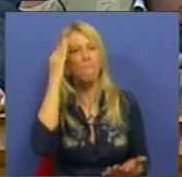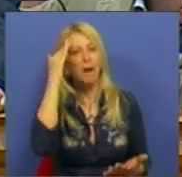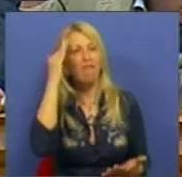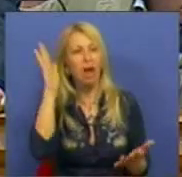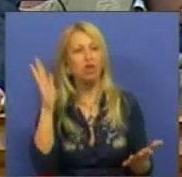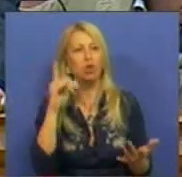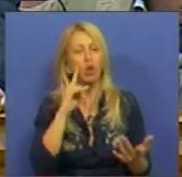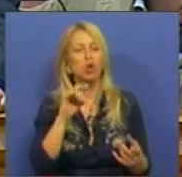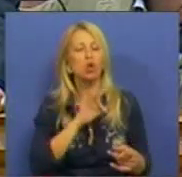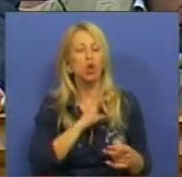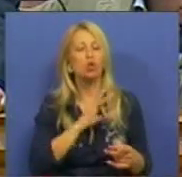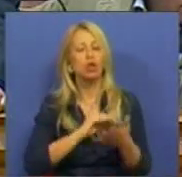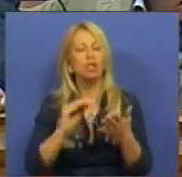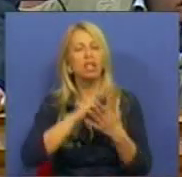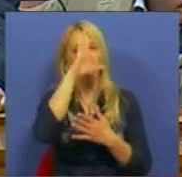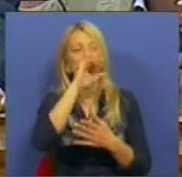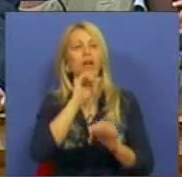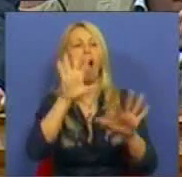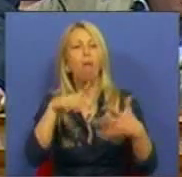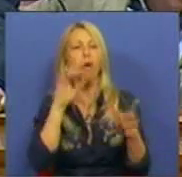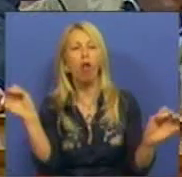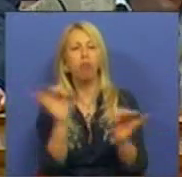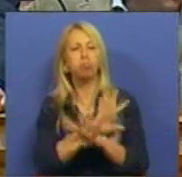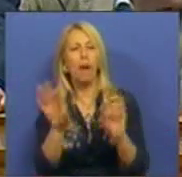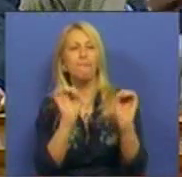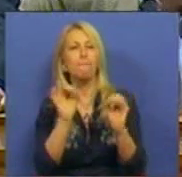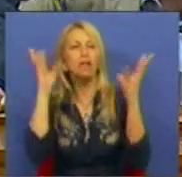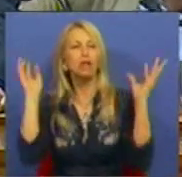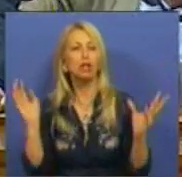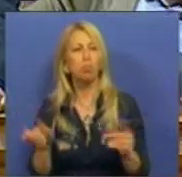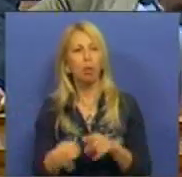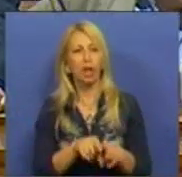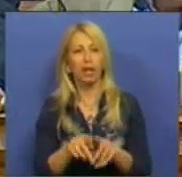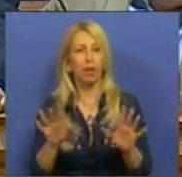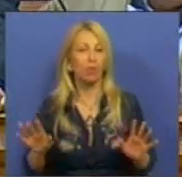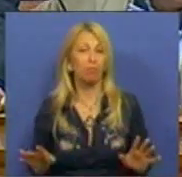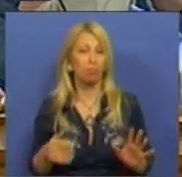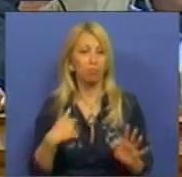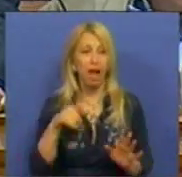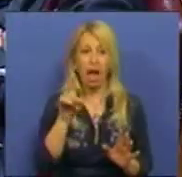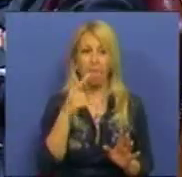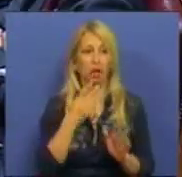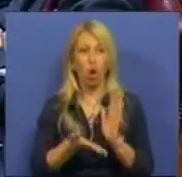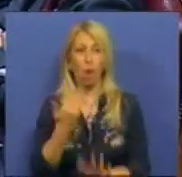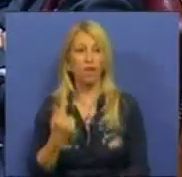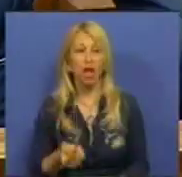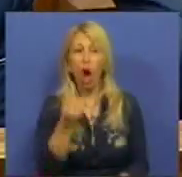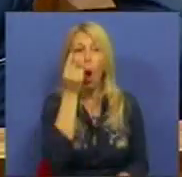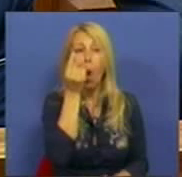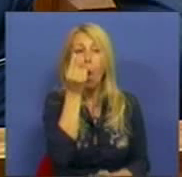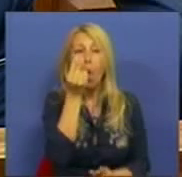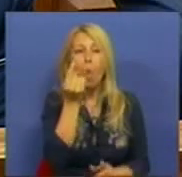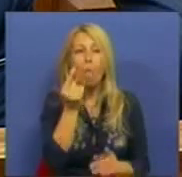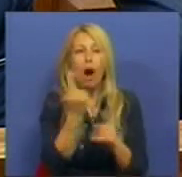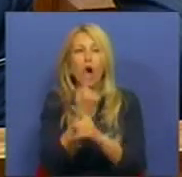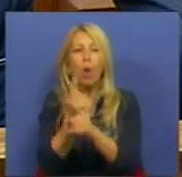pode ser um ilusionista político, estou a medir as palavras, mas não retira um grama à responsabilidade política que todos